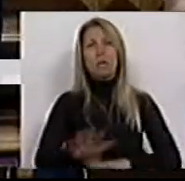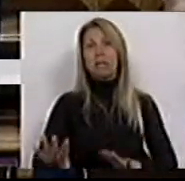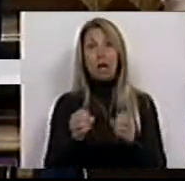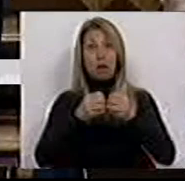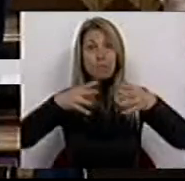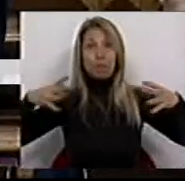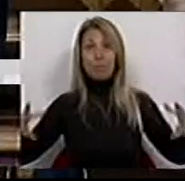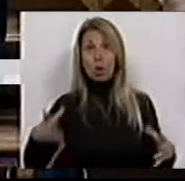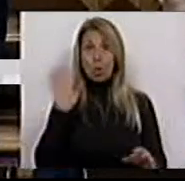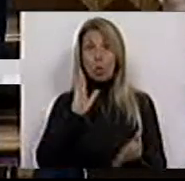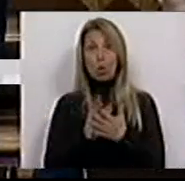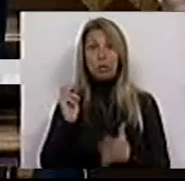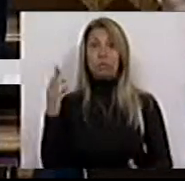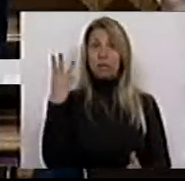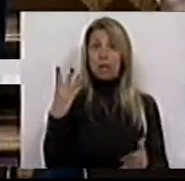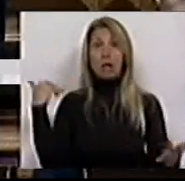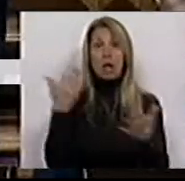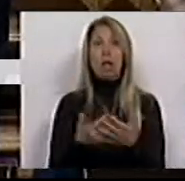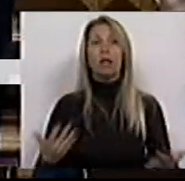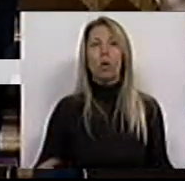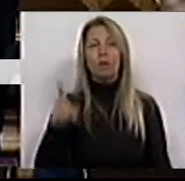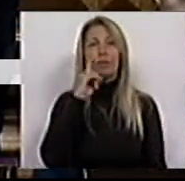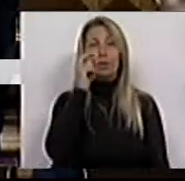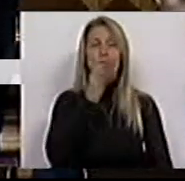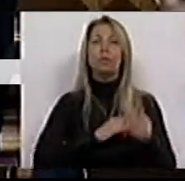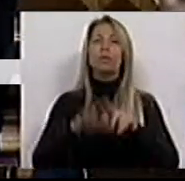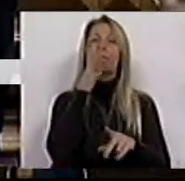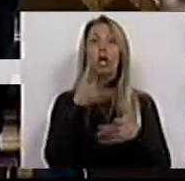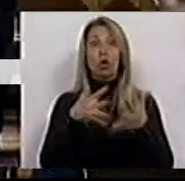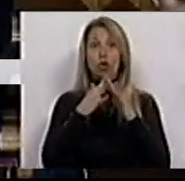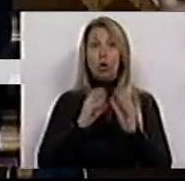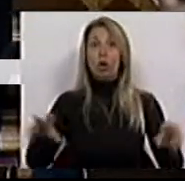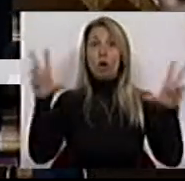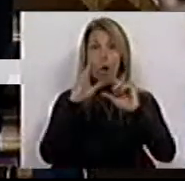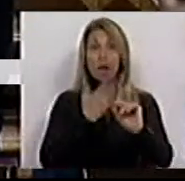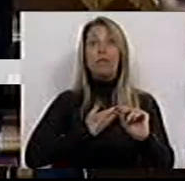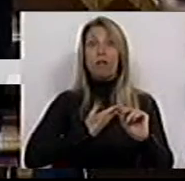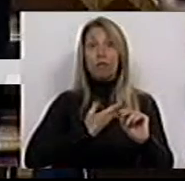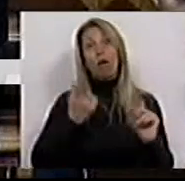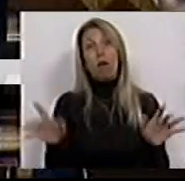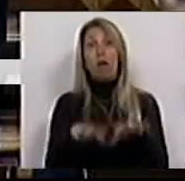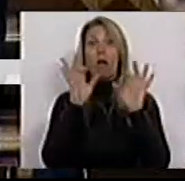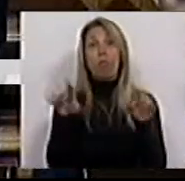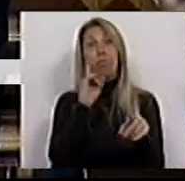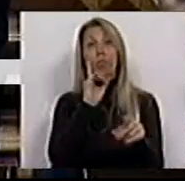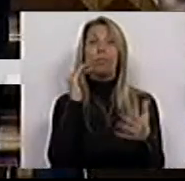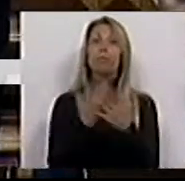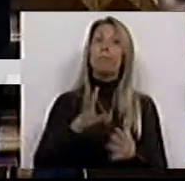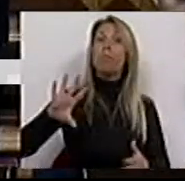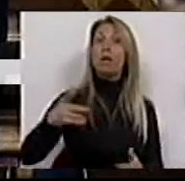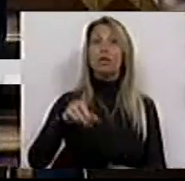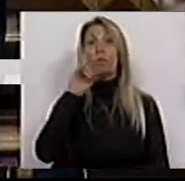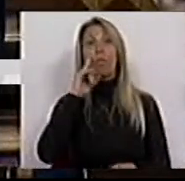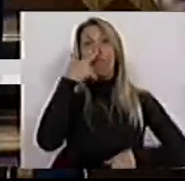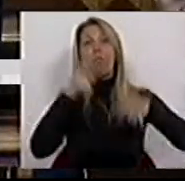anos. Senhoras e senhores deputados, reestruturar a dívida hoje é proteger o país, é proteger este povo,